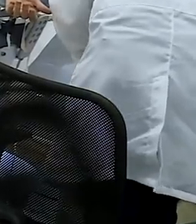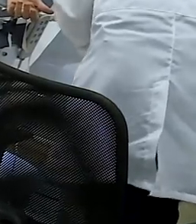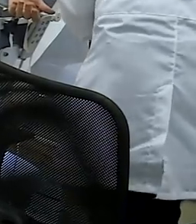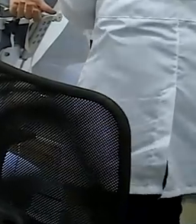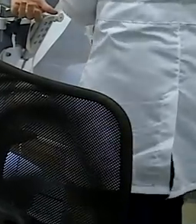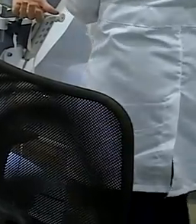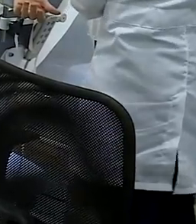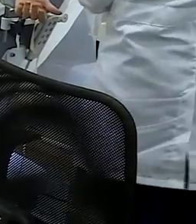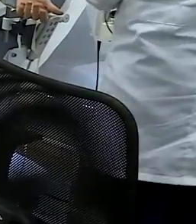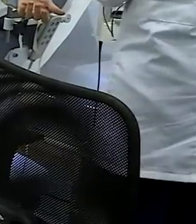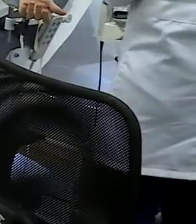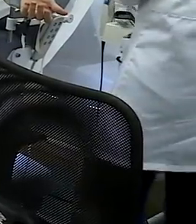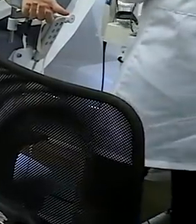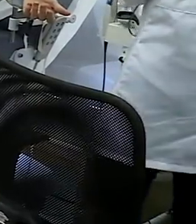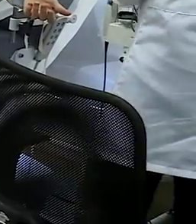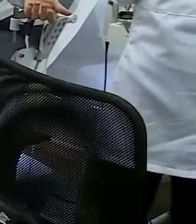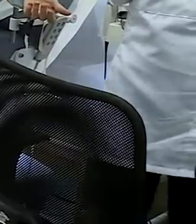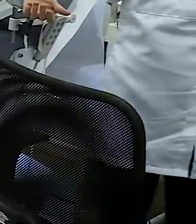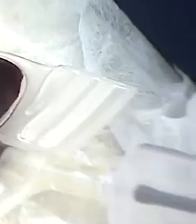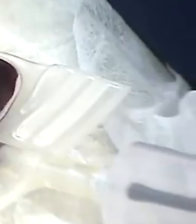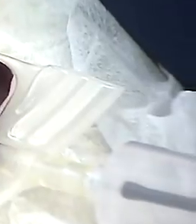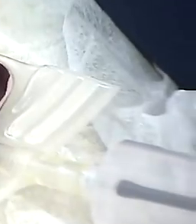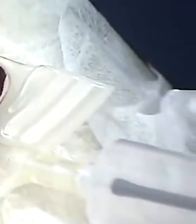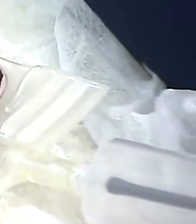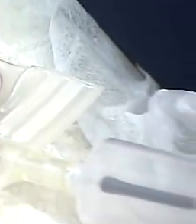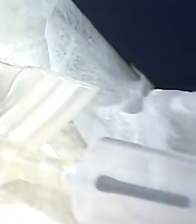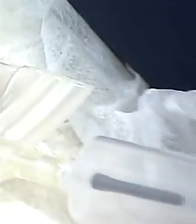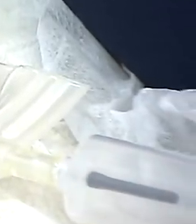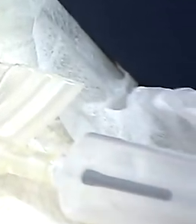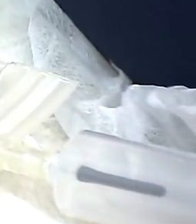amo te